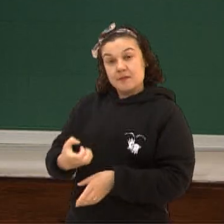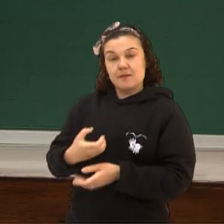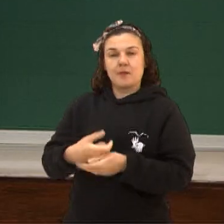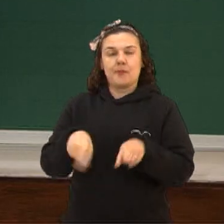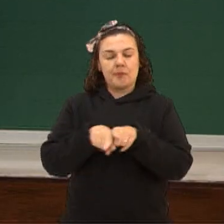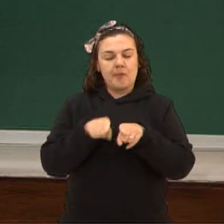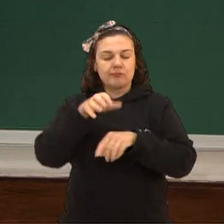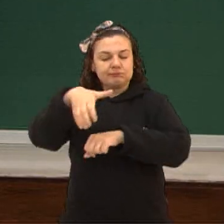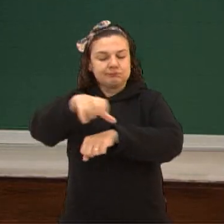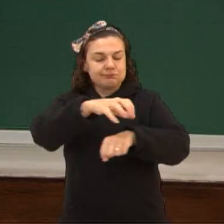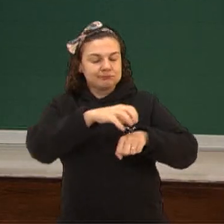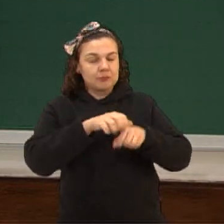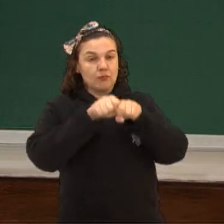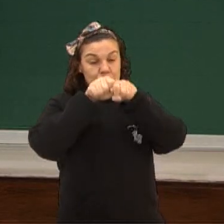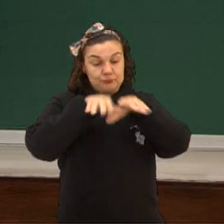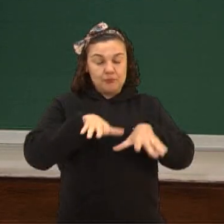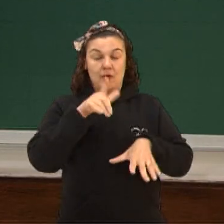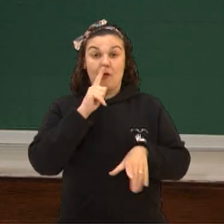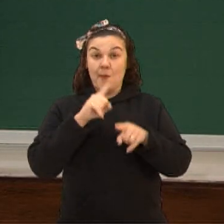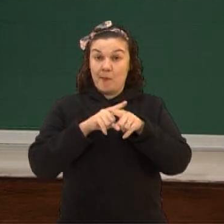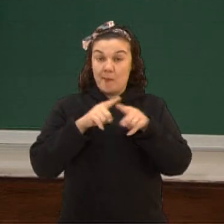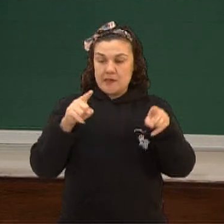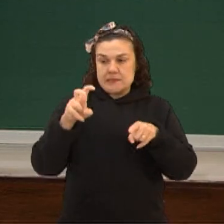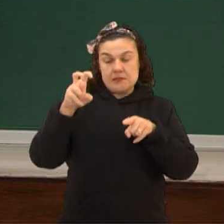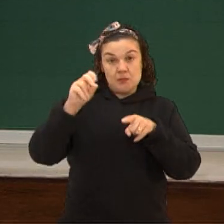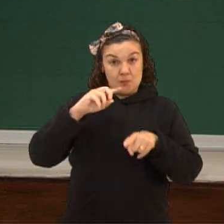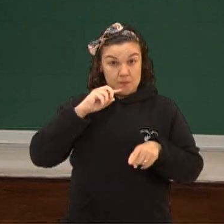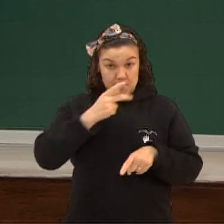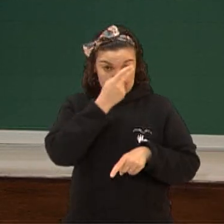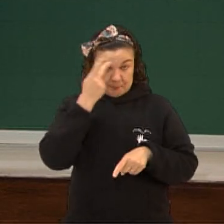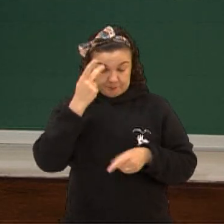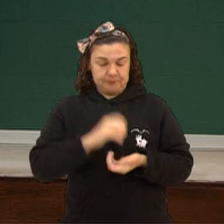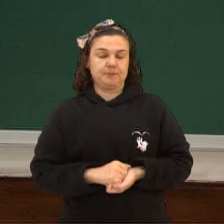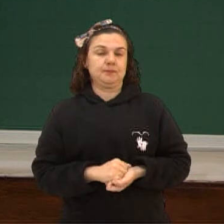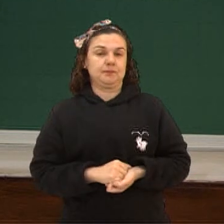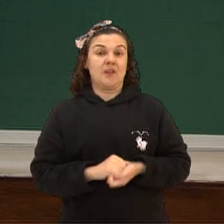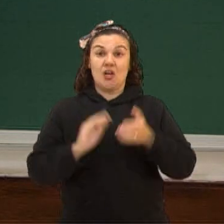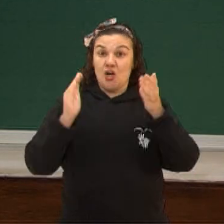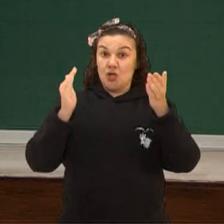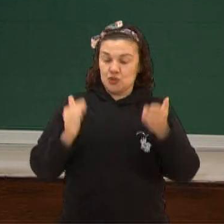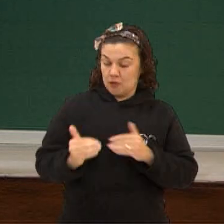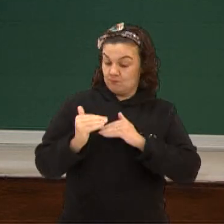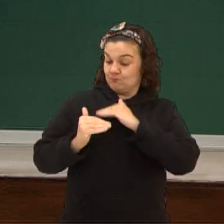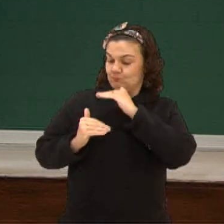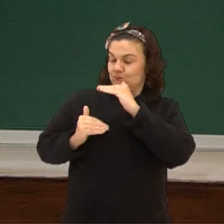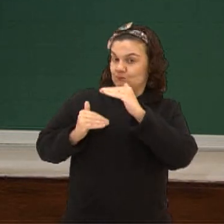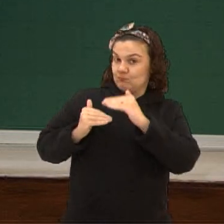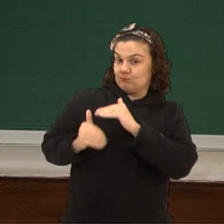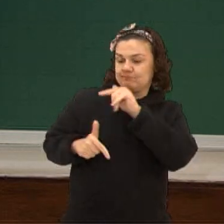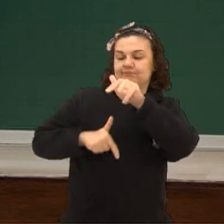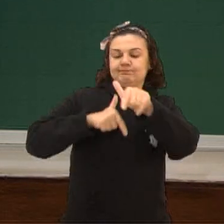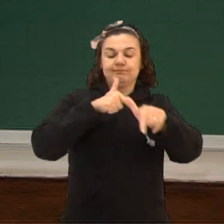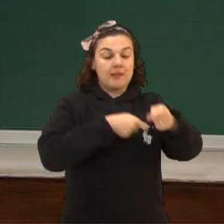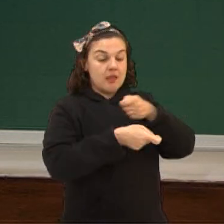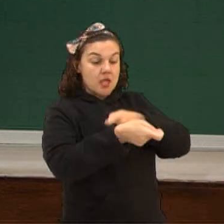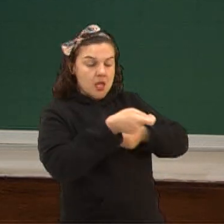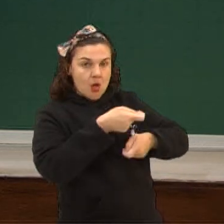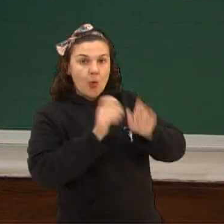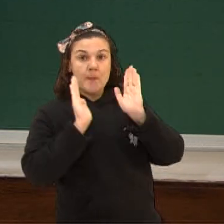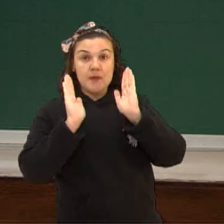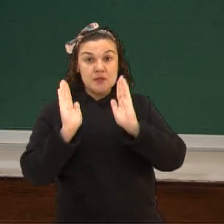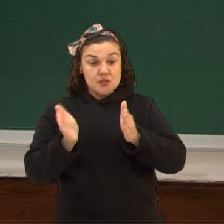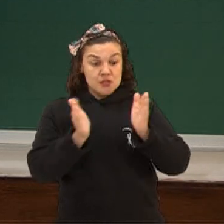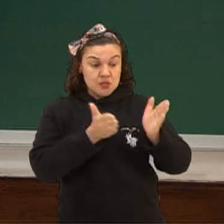para o abastecimento da cidade, mas com 50 mil habitantes, já com o desenvolvimento de várias atividades econômicas na